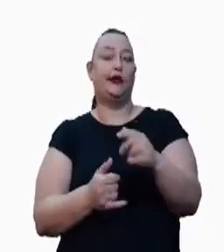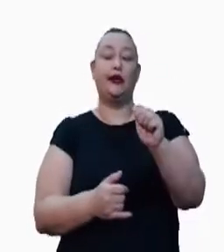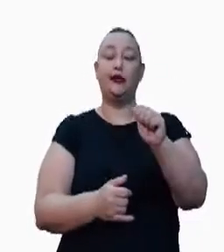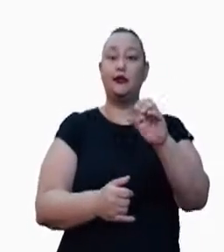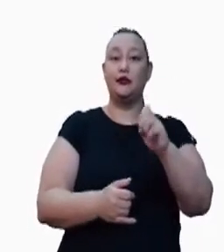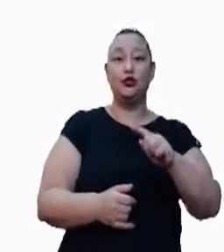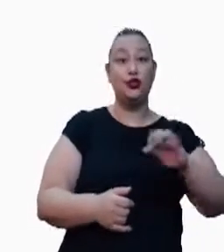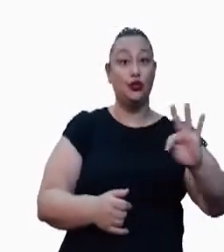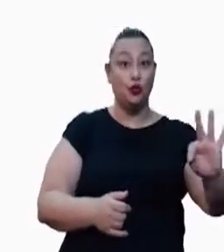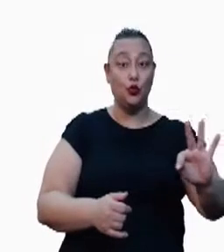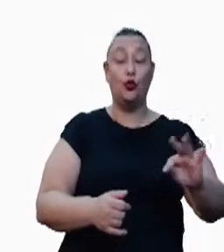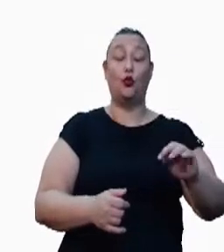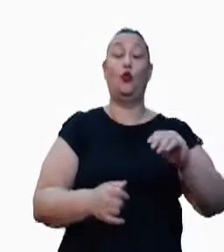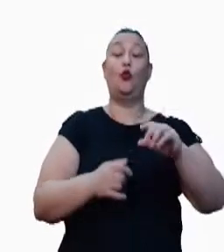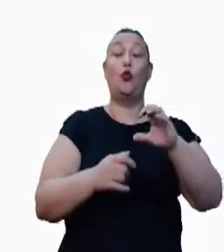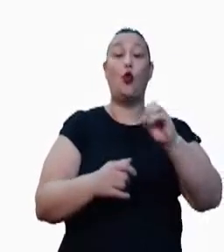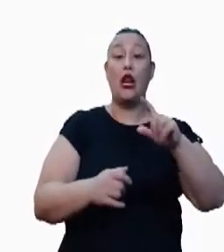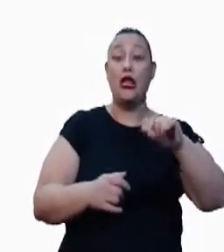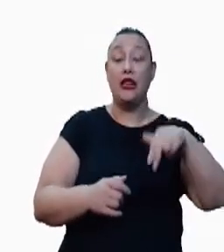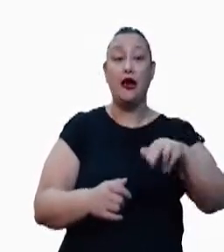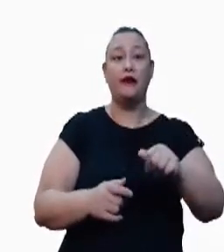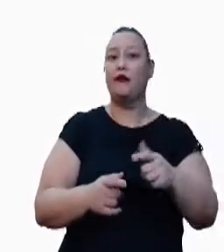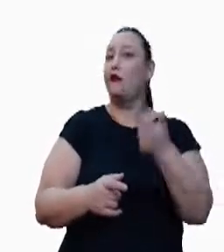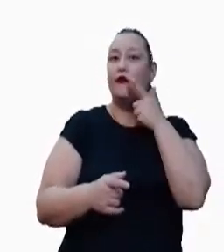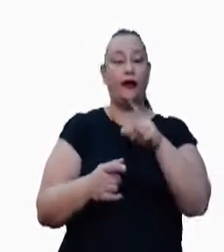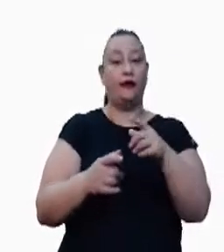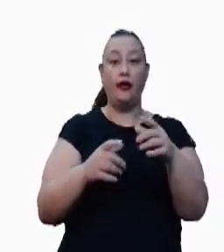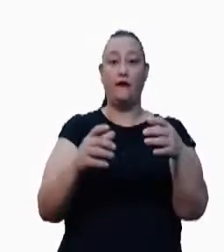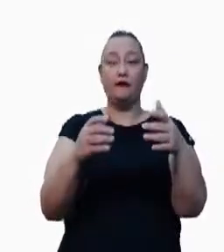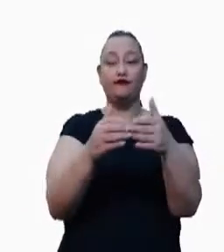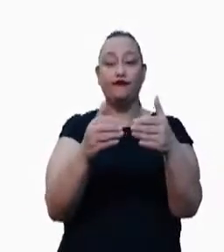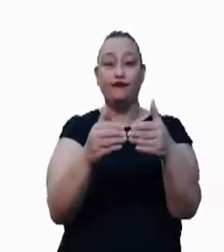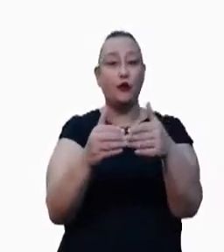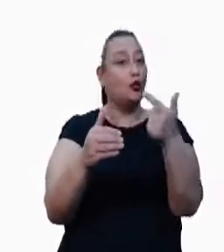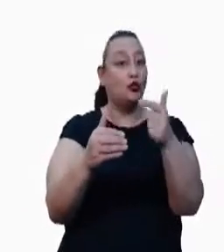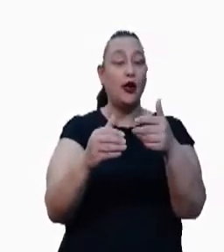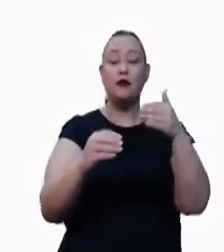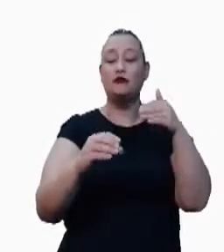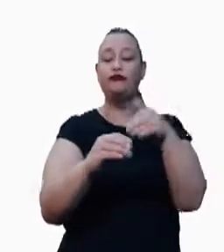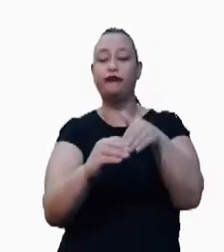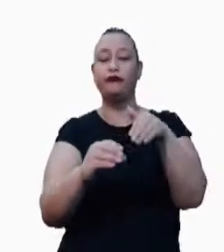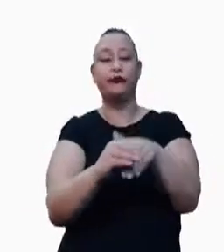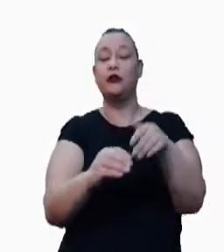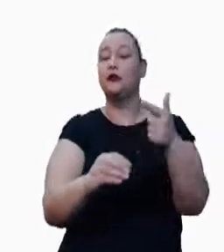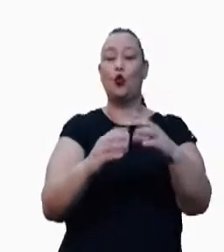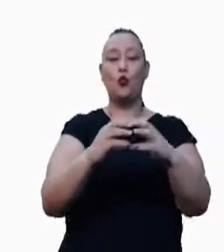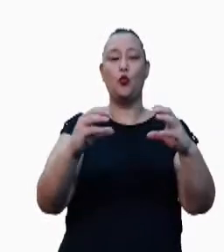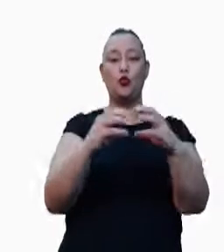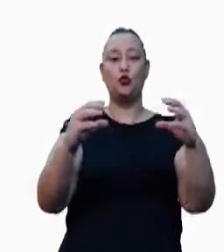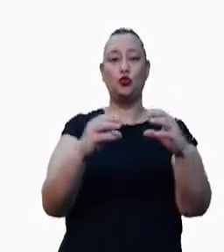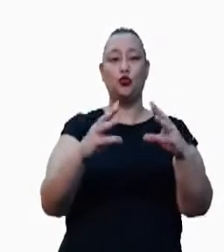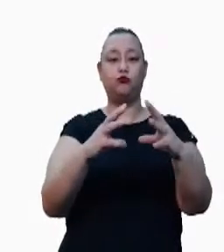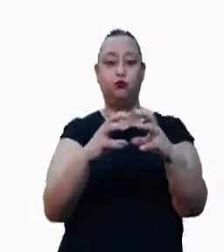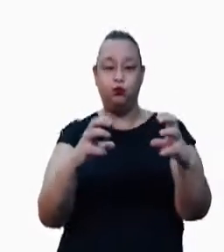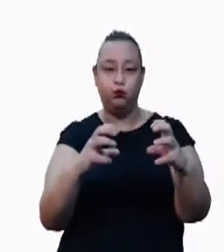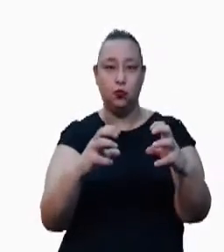no final do neurônio, então não vai passar para o músculo essa informação de que ele deve se